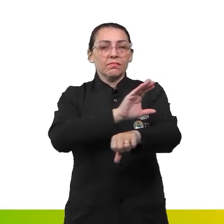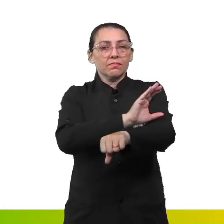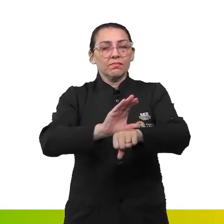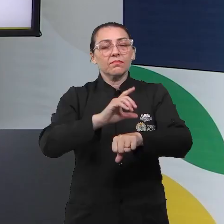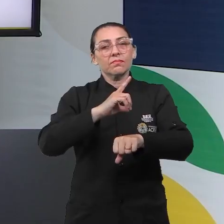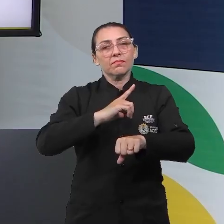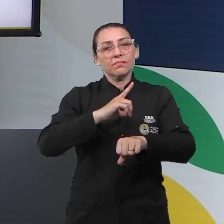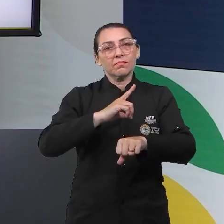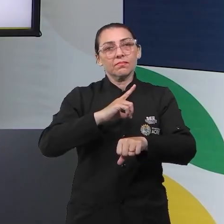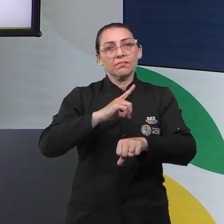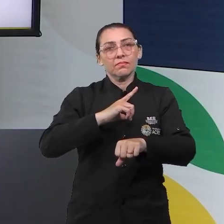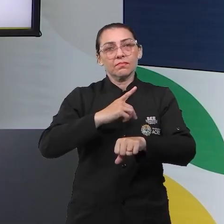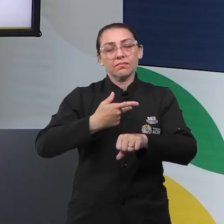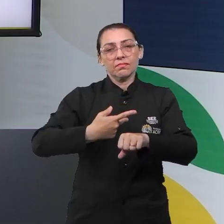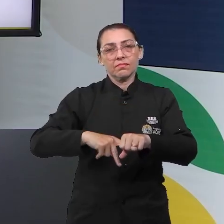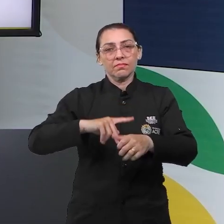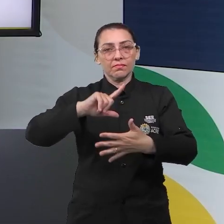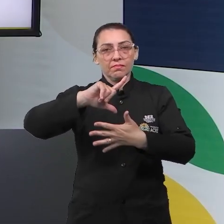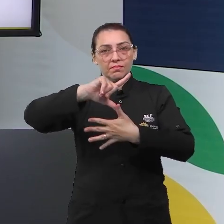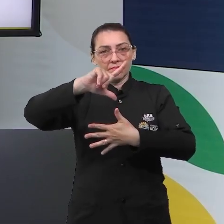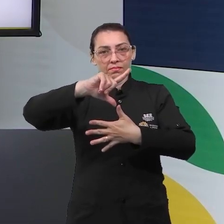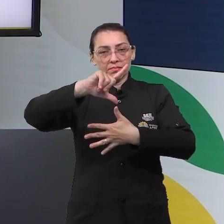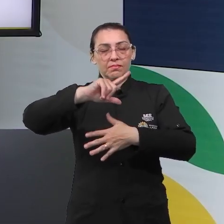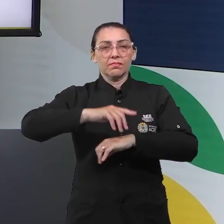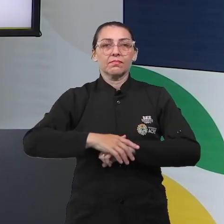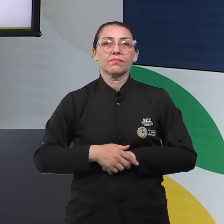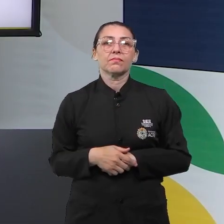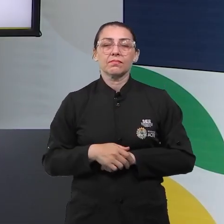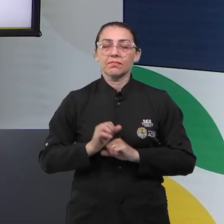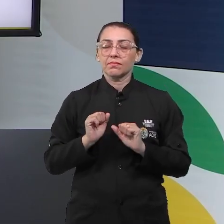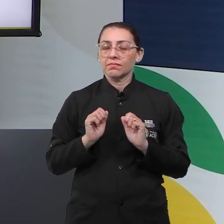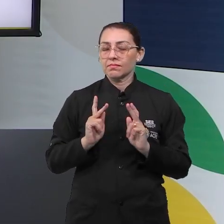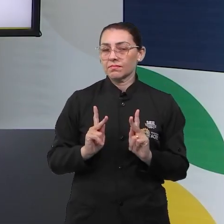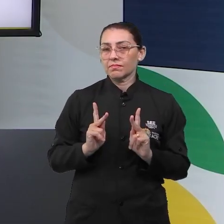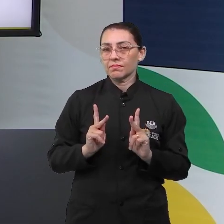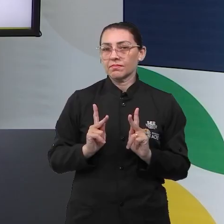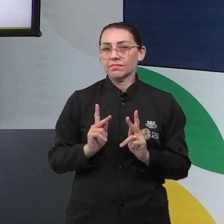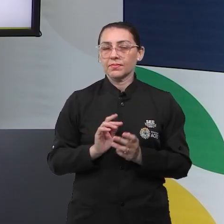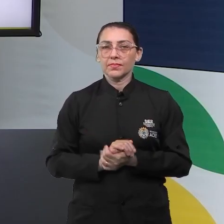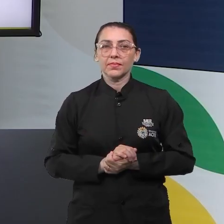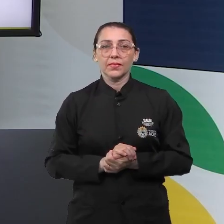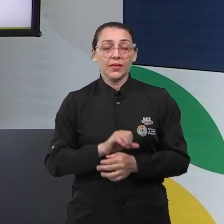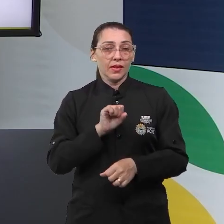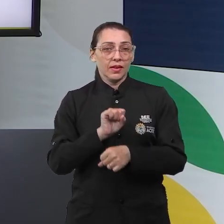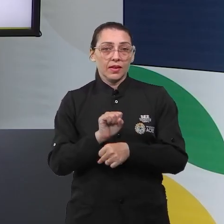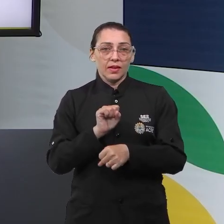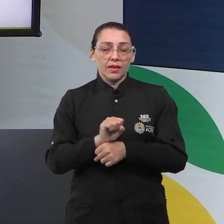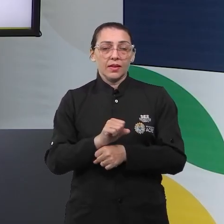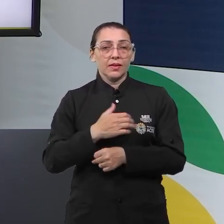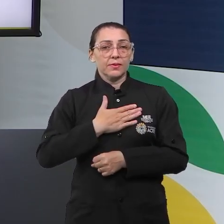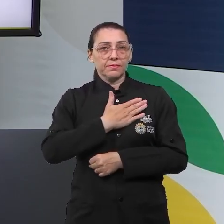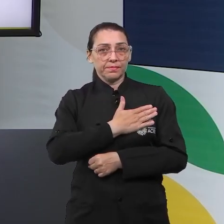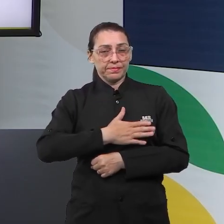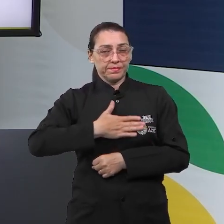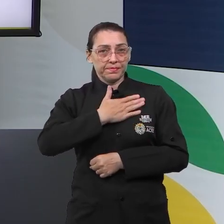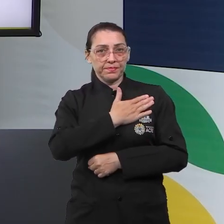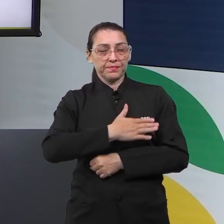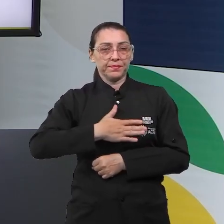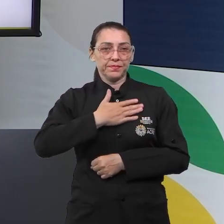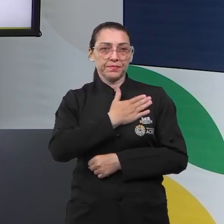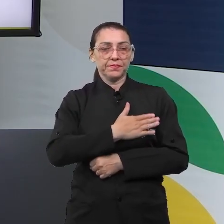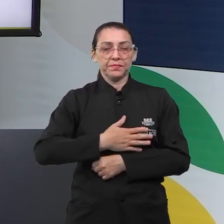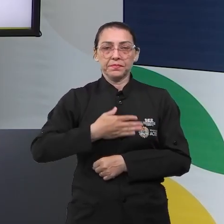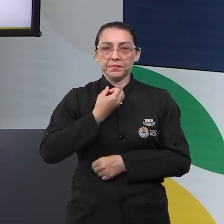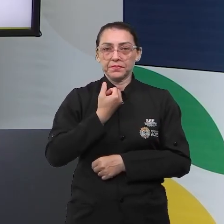nós temos aqui na América Latina. Tudo bem, pessoal? Eu espero que vocês tenham gostado bastante,